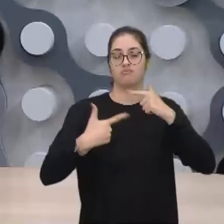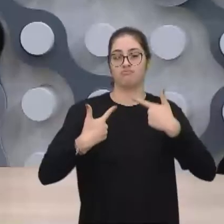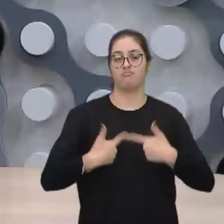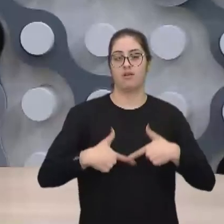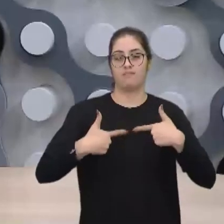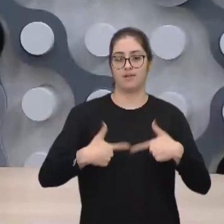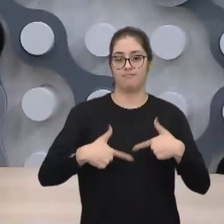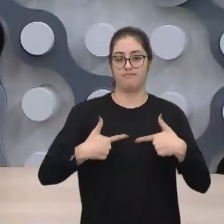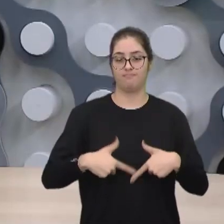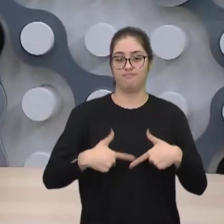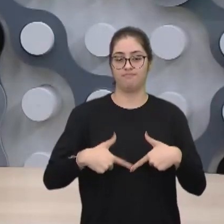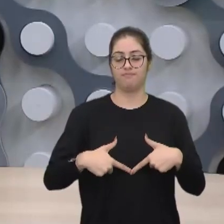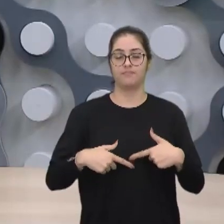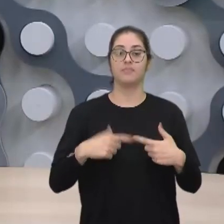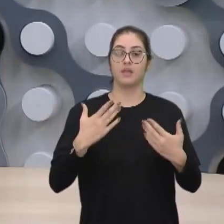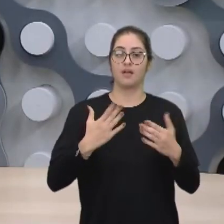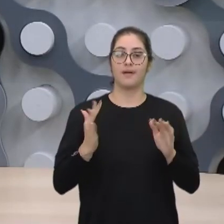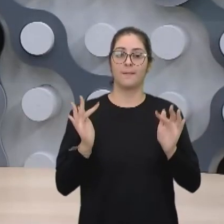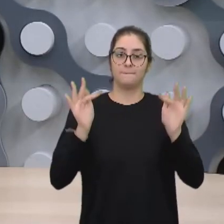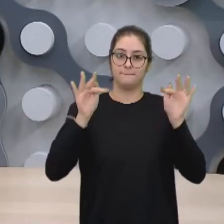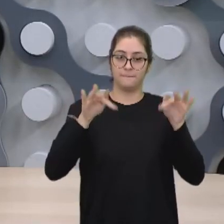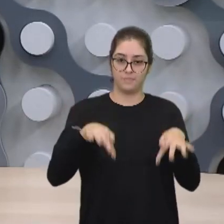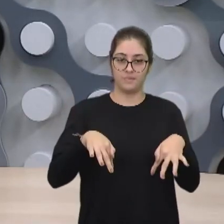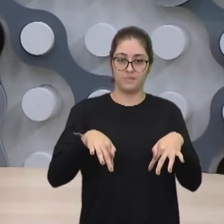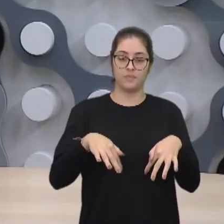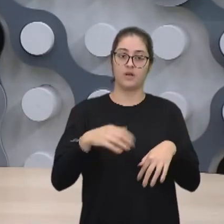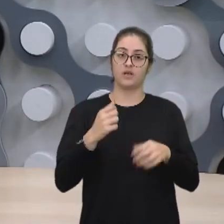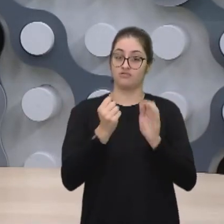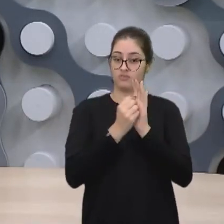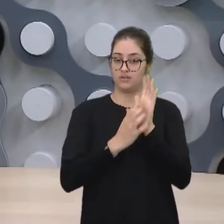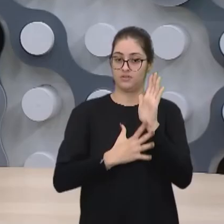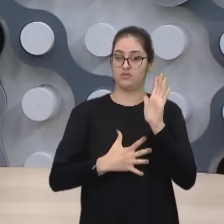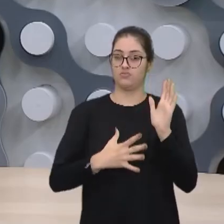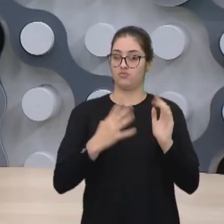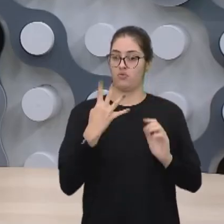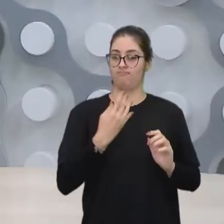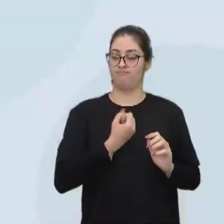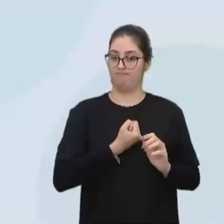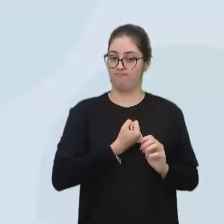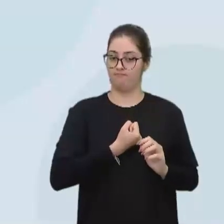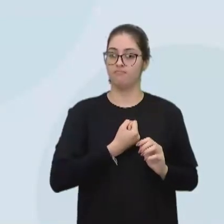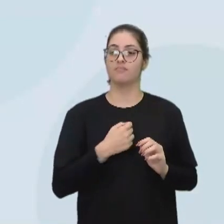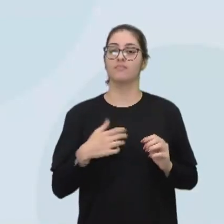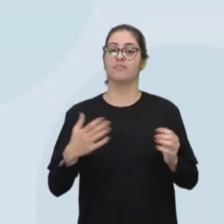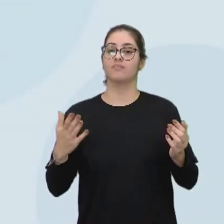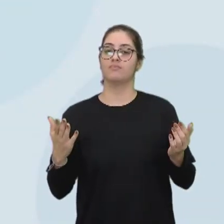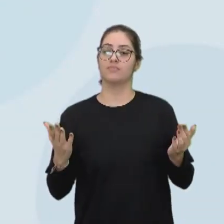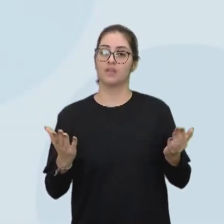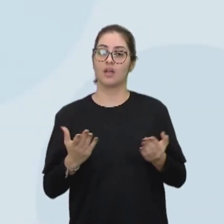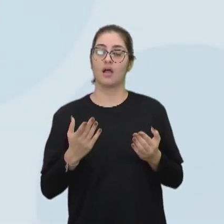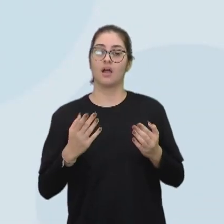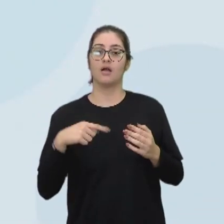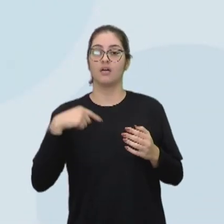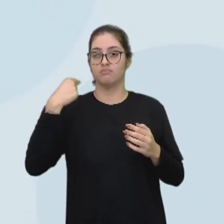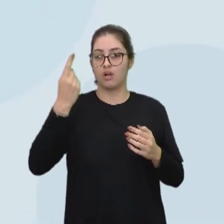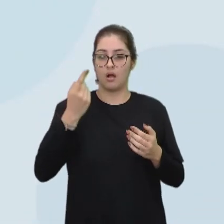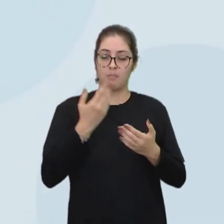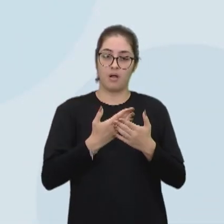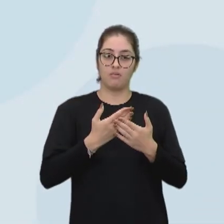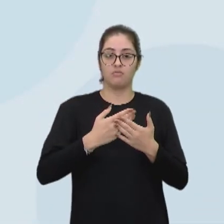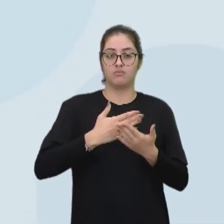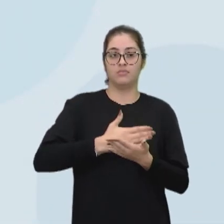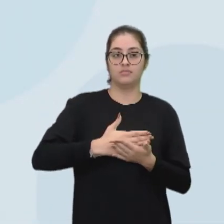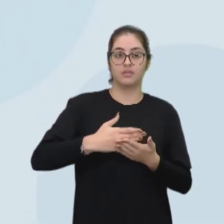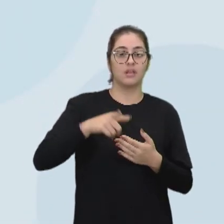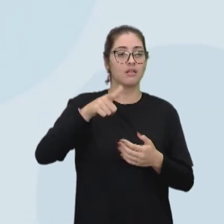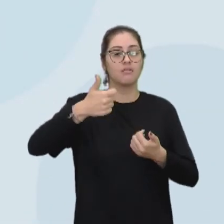trabalho. E aí sim, finalizamos aí a atividade 4 e na próxima aula começaremos aí a última atividade desse componente. Não